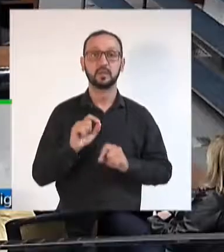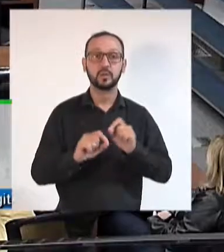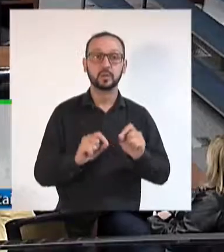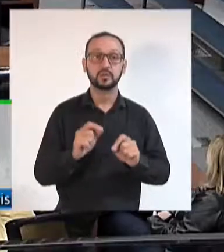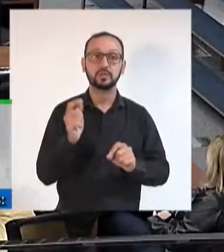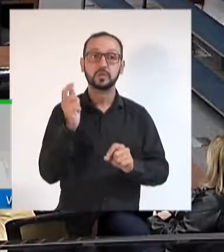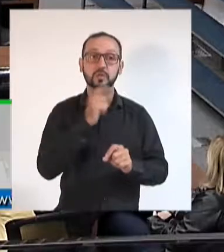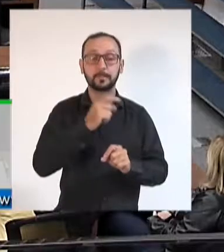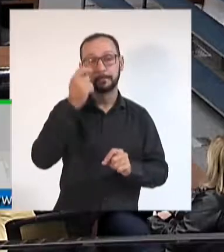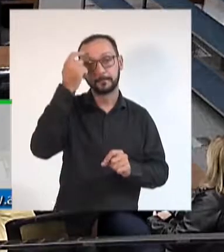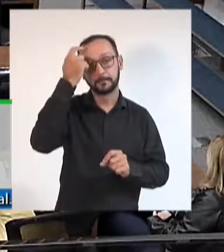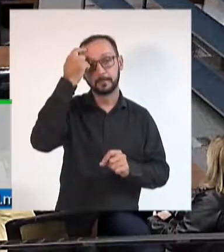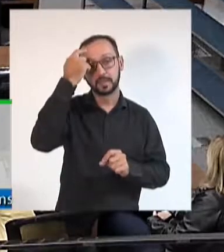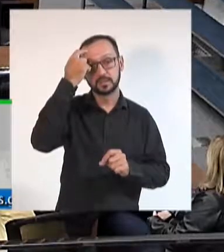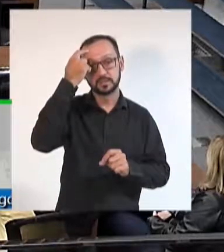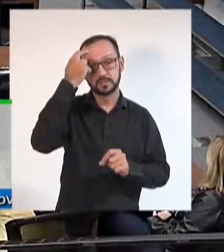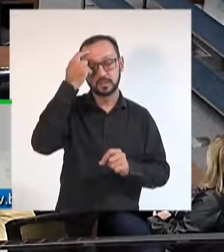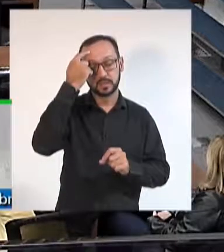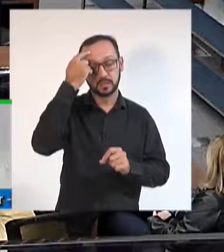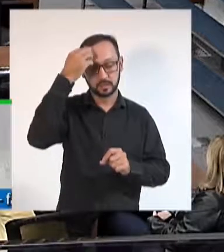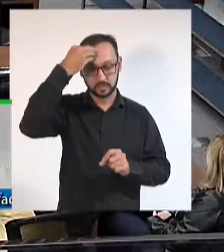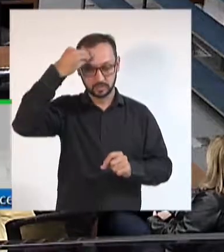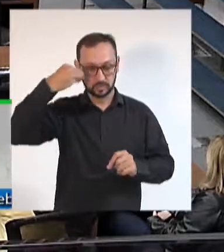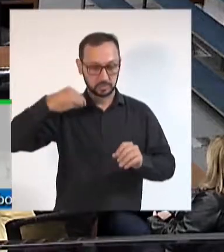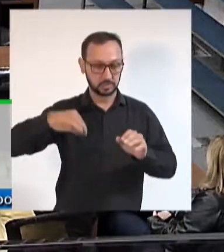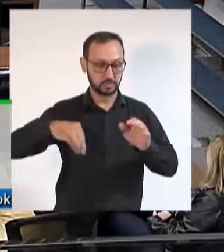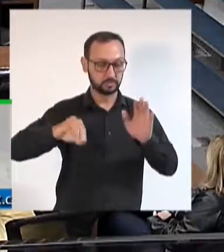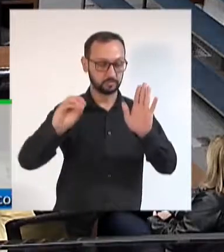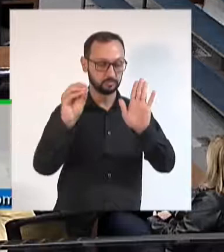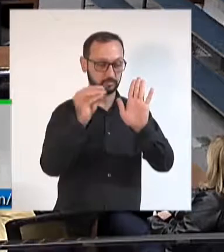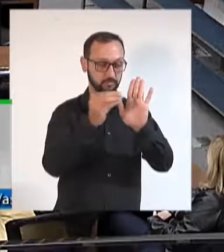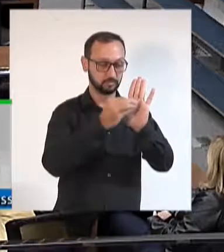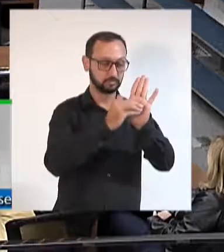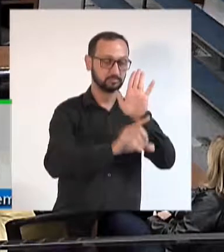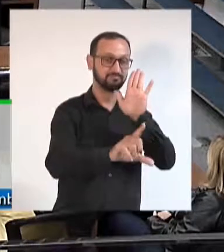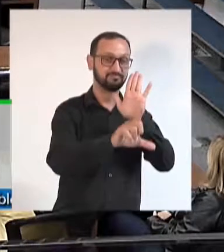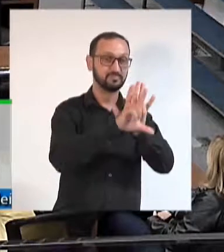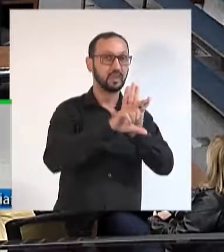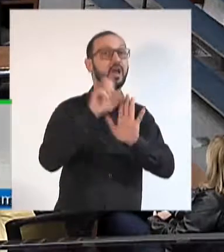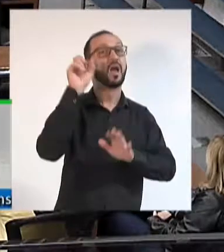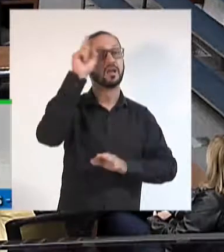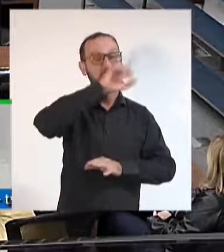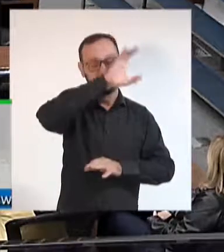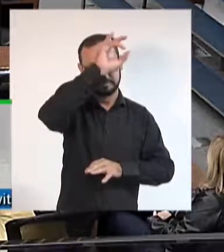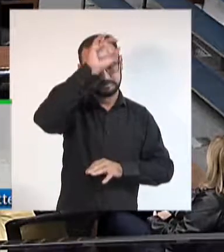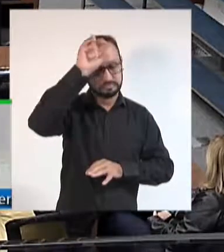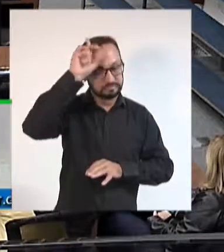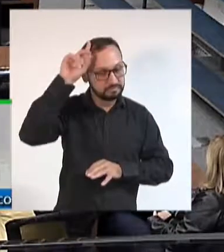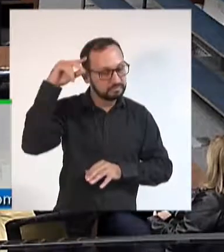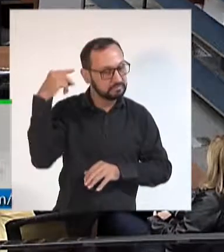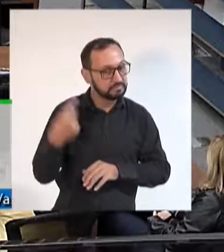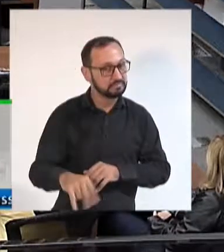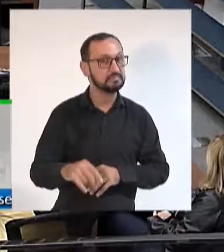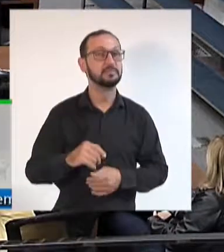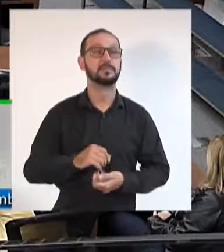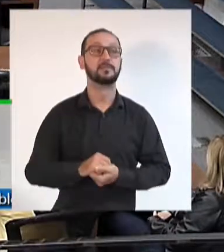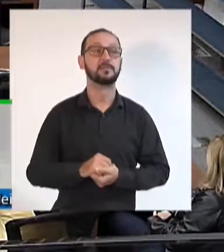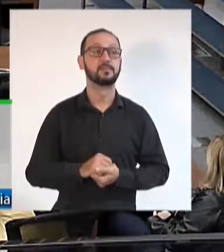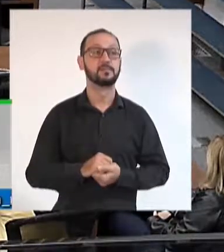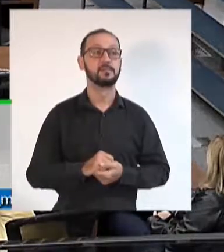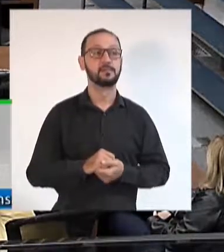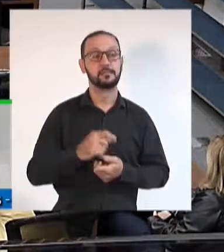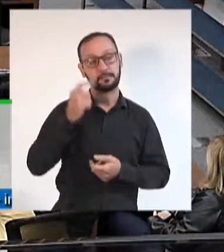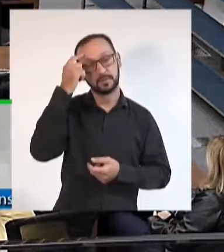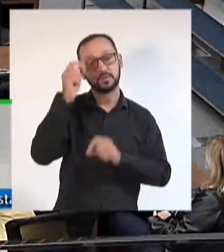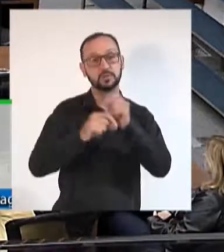a gente pensa traduzido em lei é um trabalho enorme. A gente fala assim, o